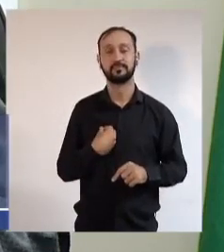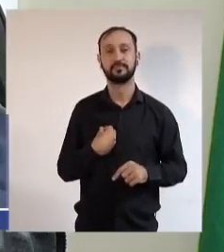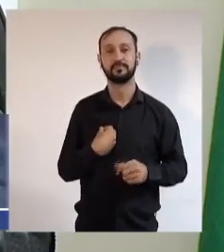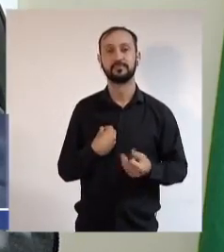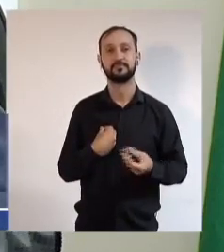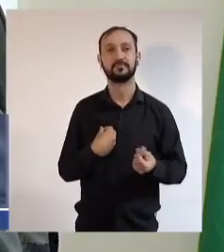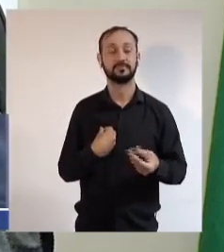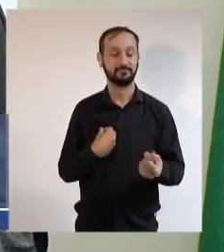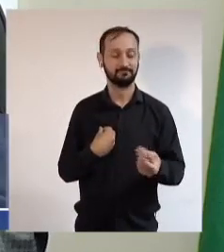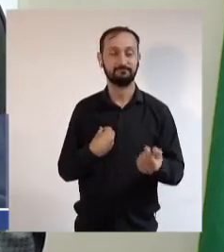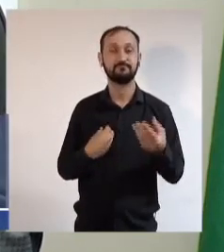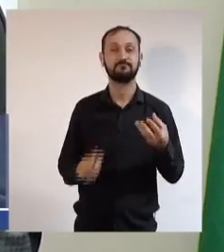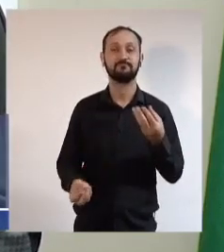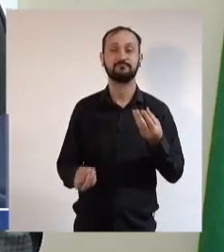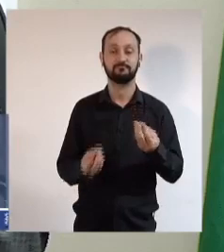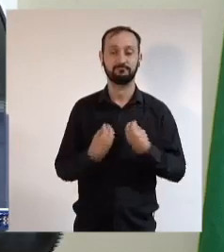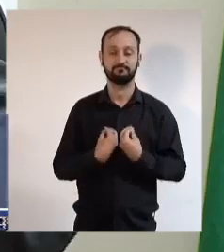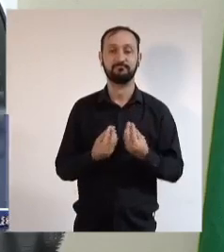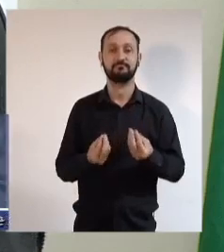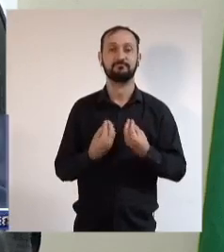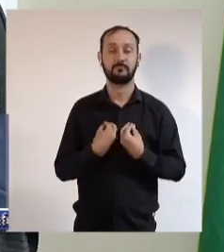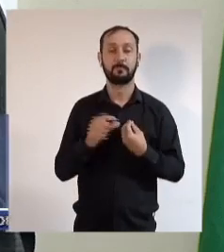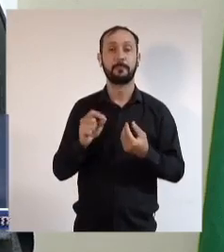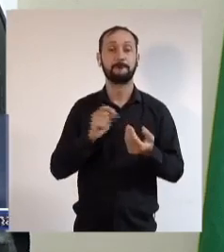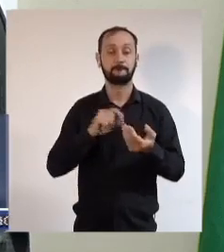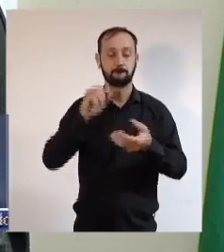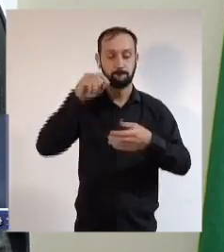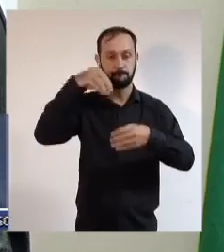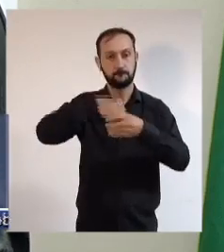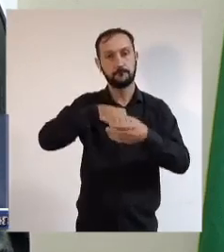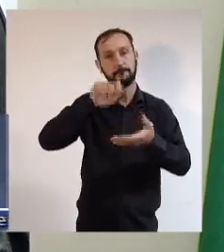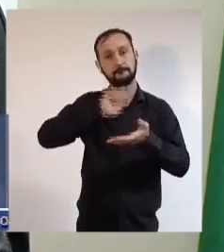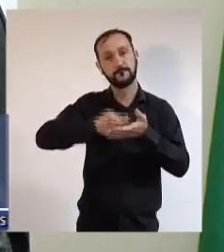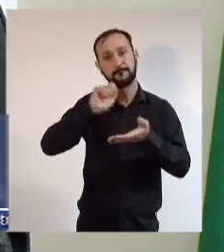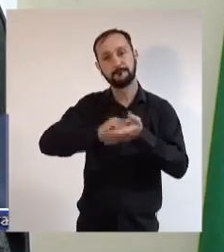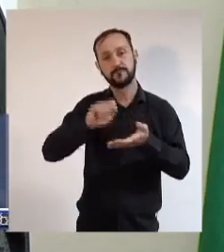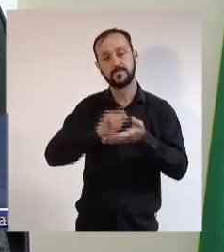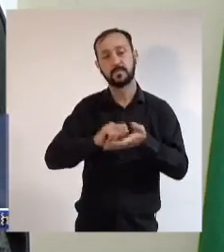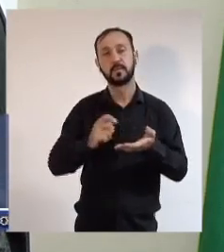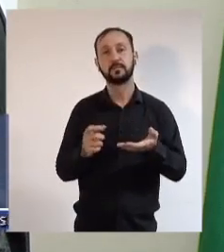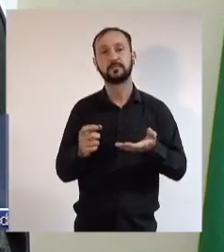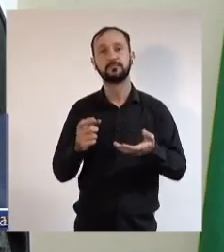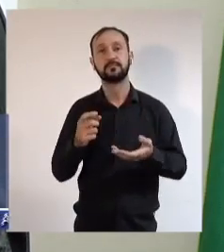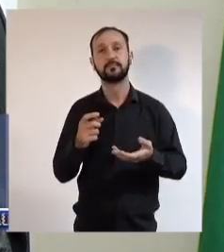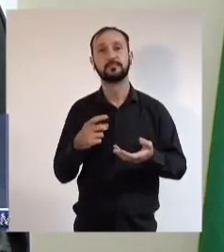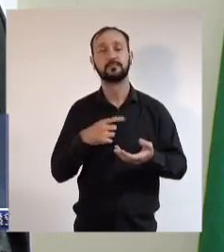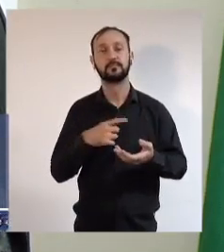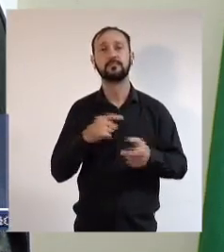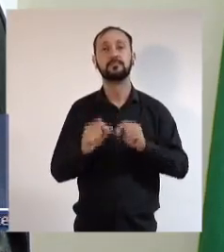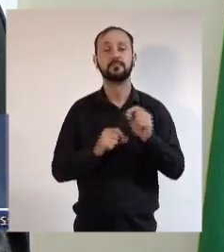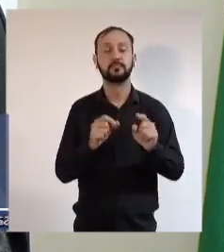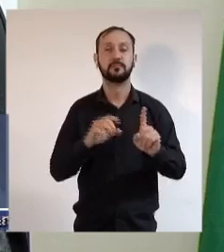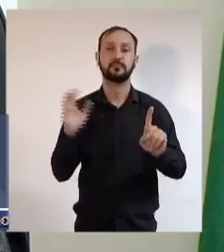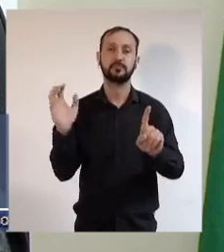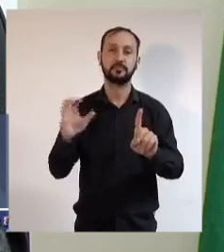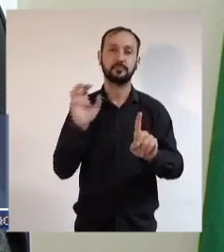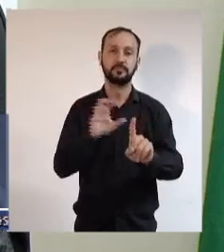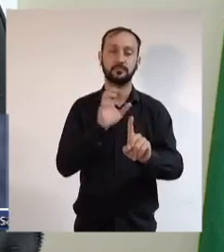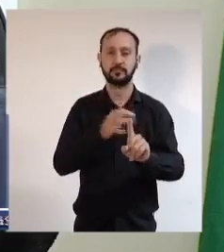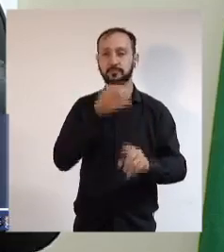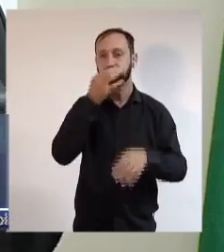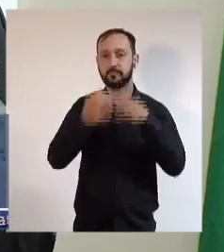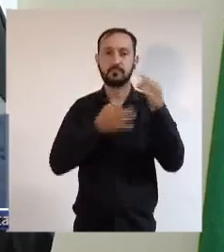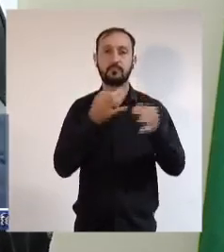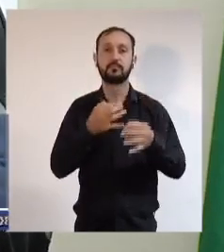algo a mais que é nessa legislação nessas ações av a interferência opinião